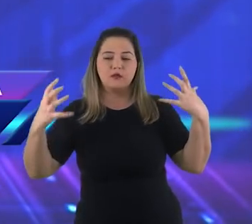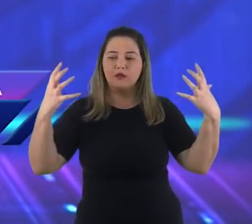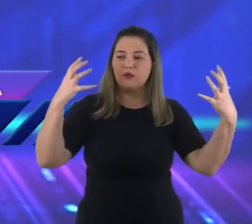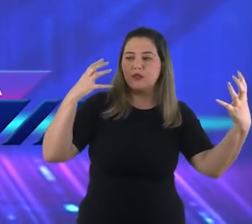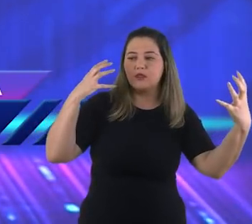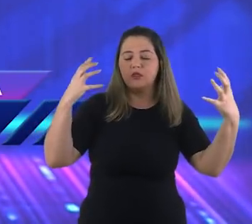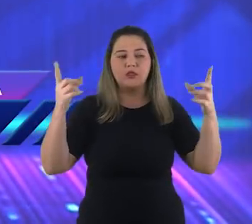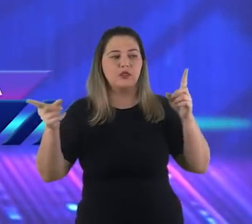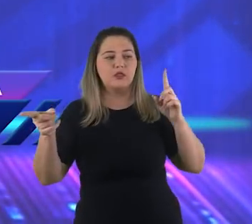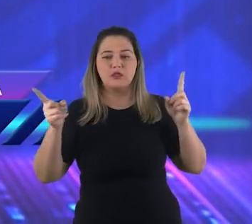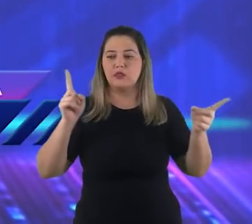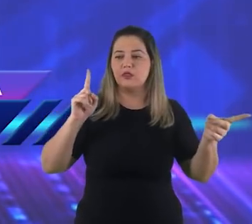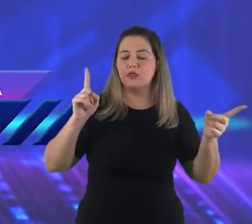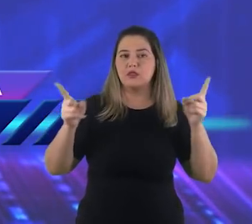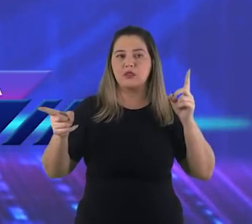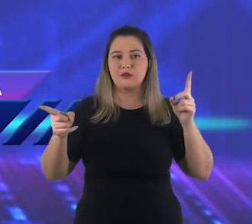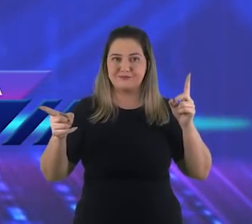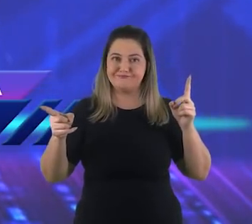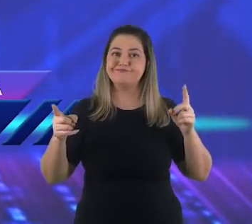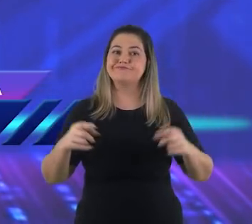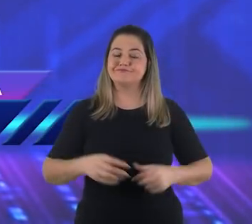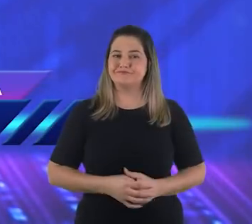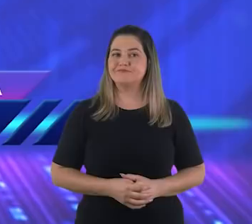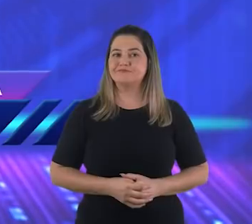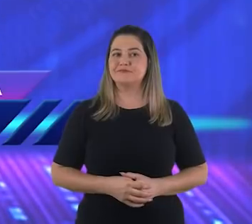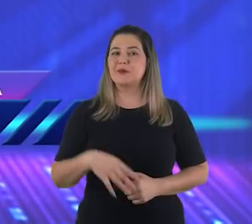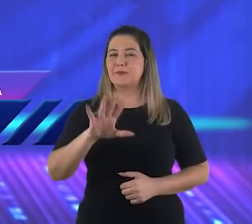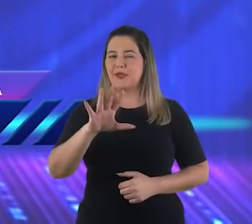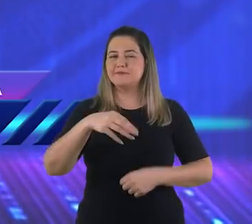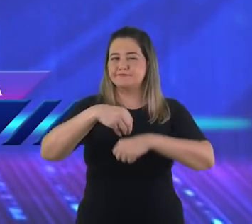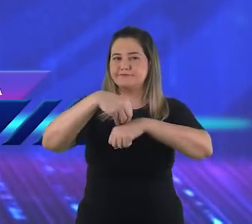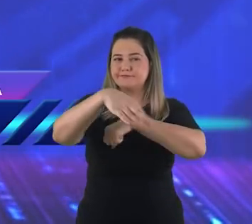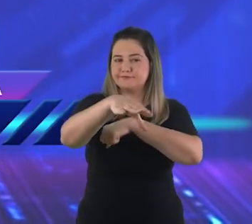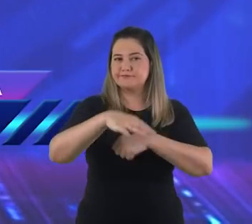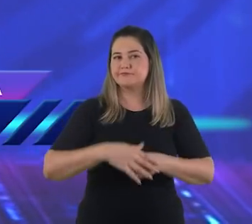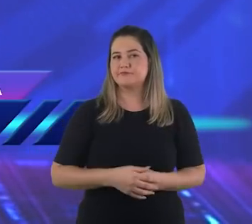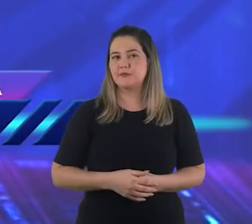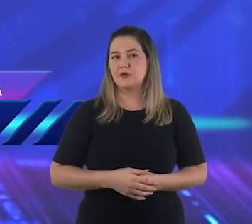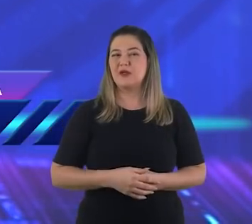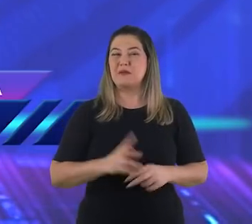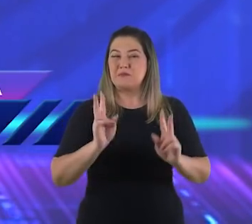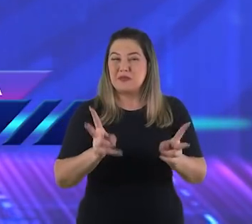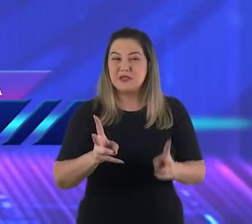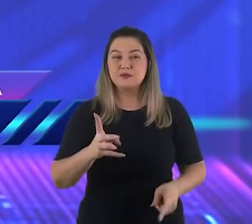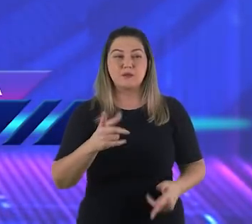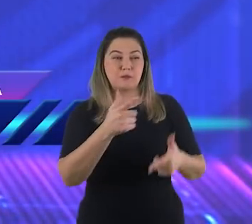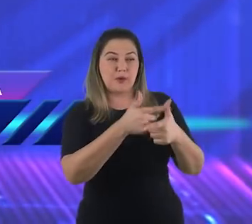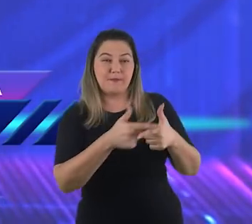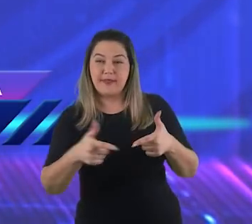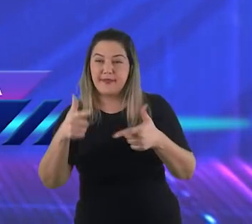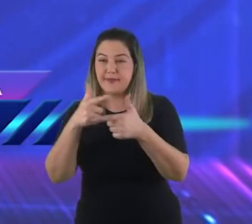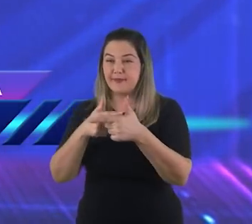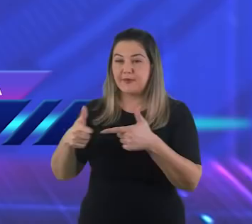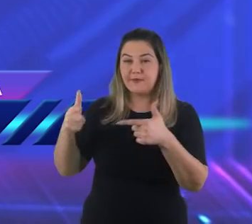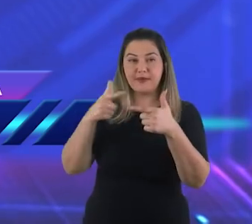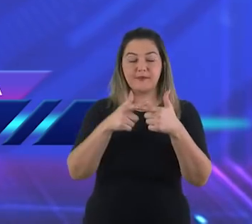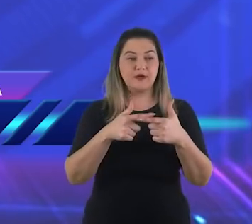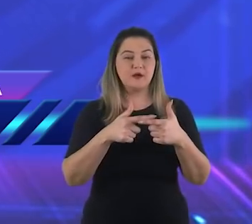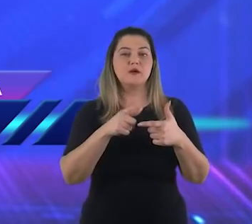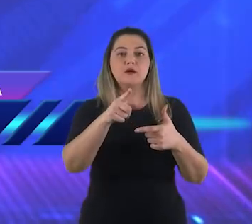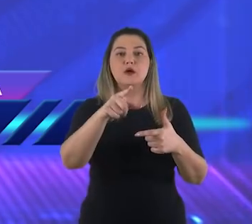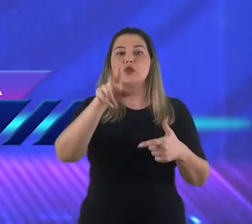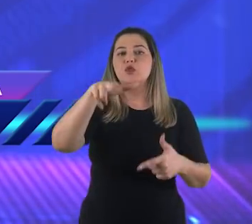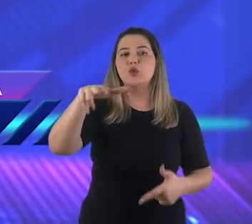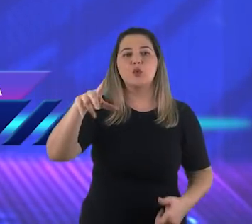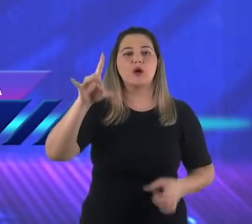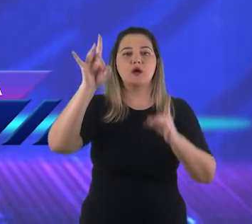coisa. Por mais que a situação seja difícil e complicada, você não está